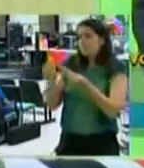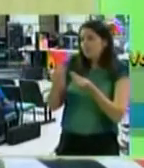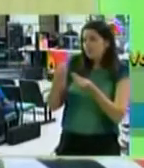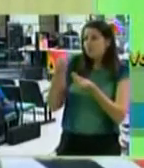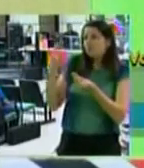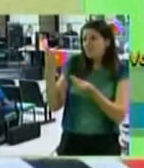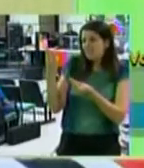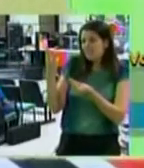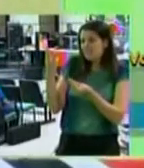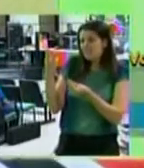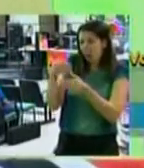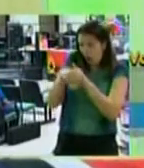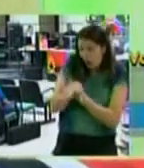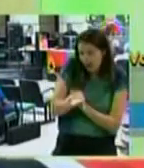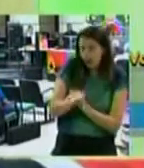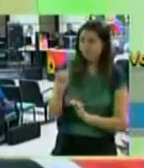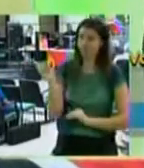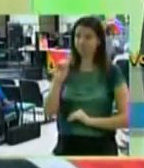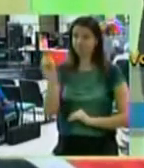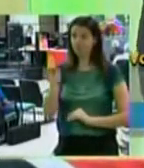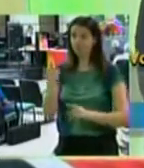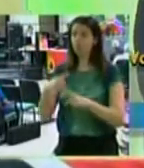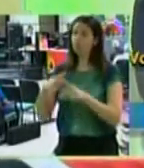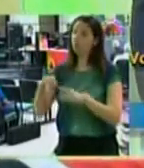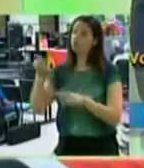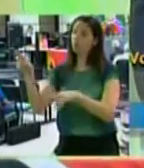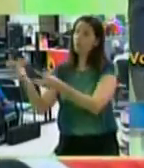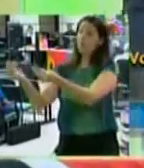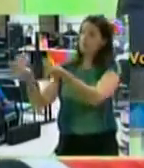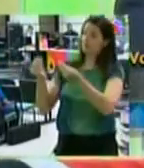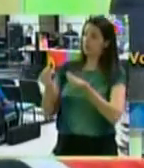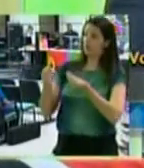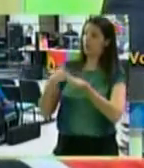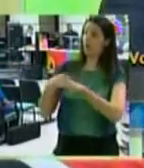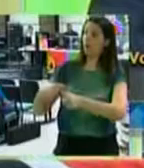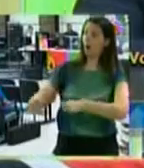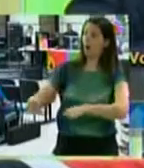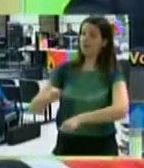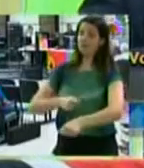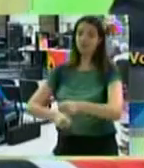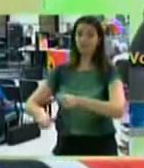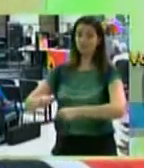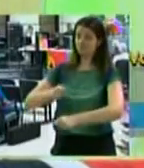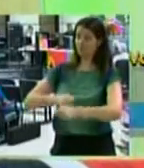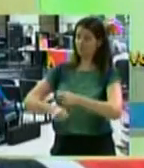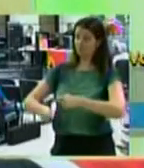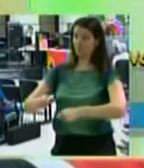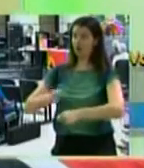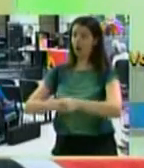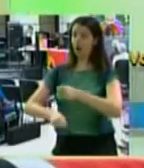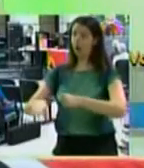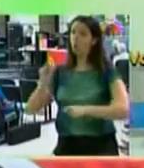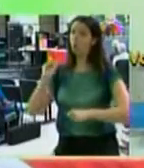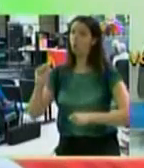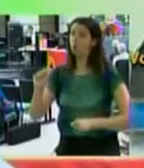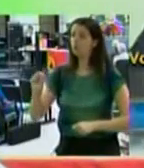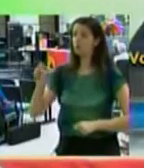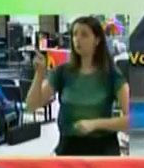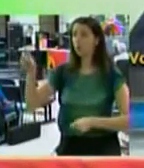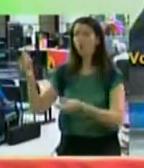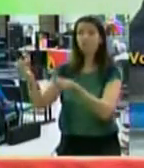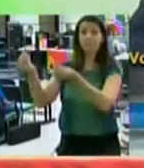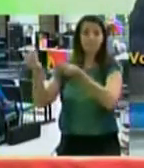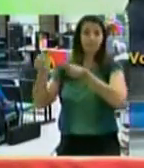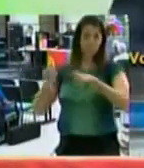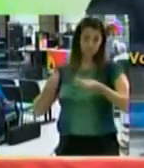para enterrar, mas tu me destes para administrar aquilo que me foi